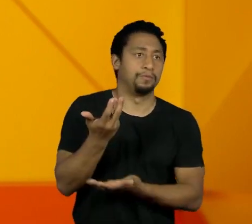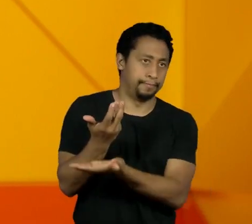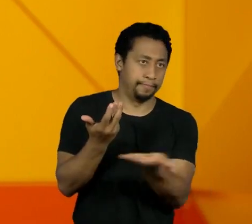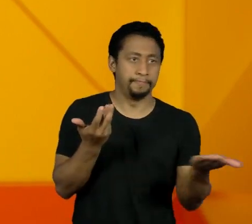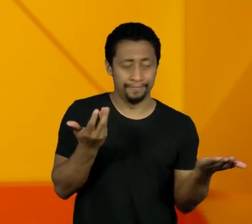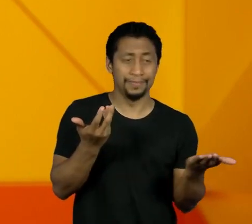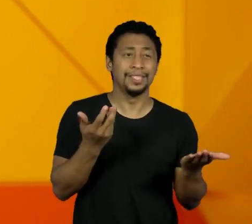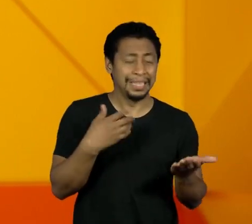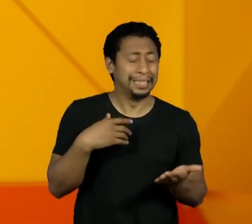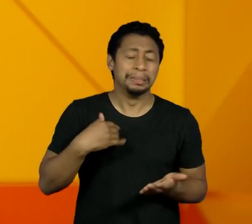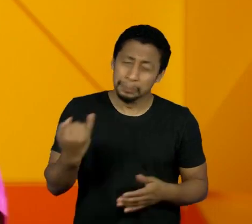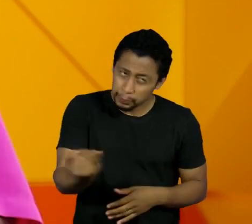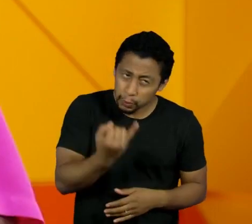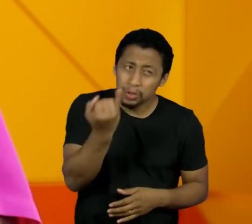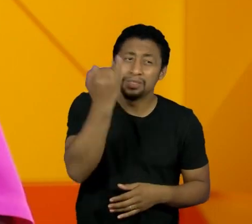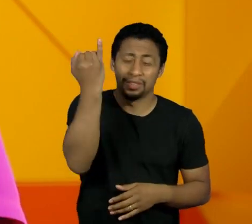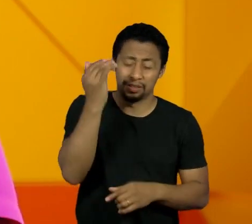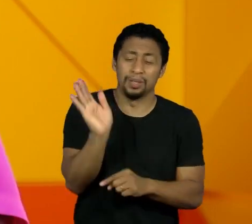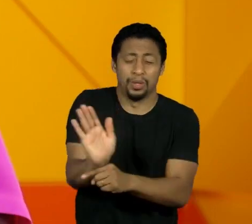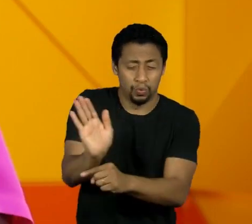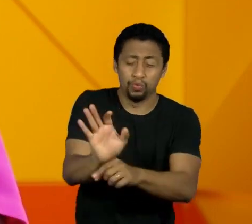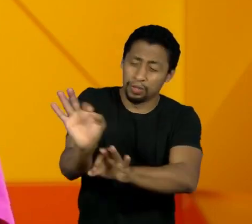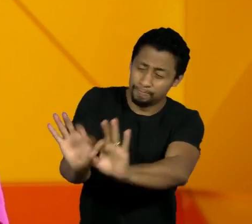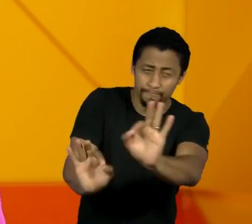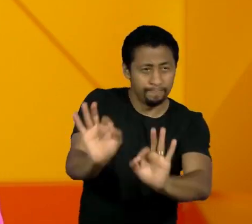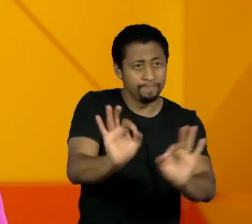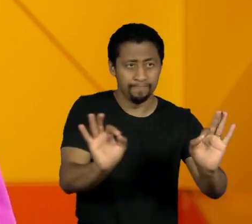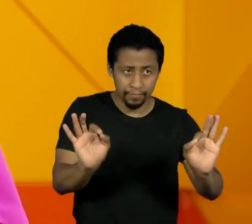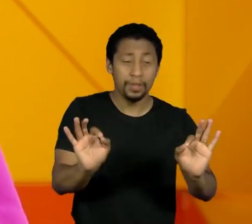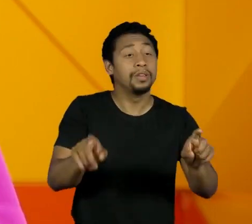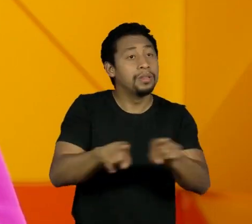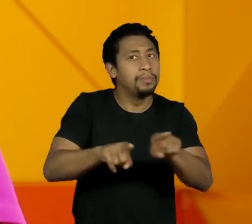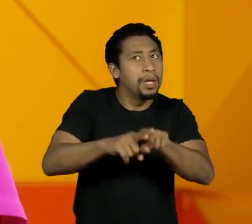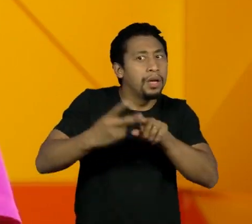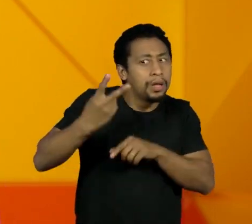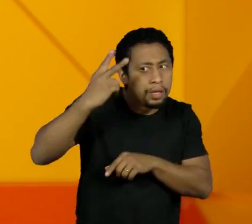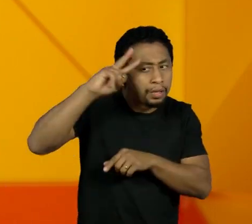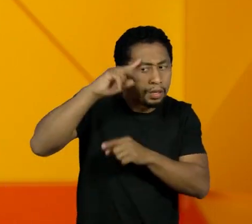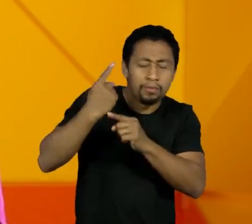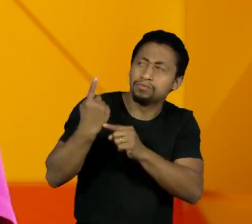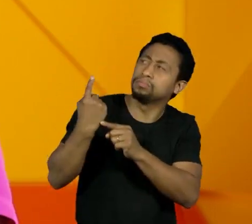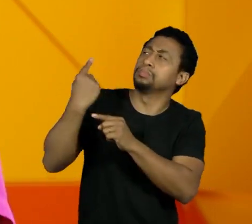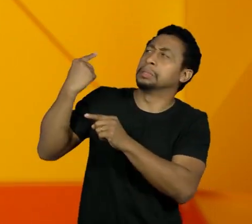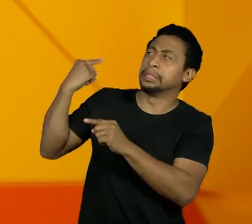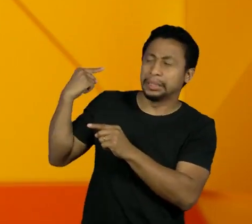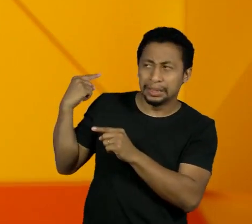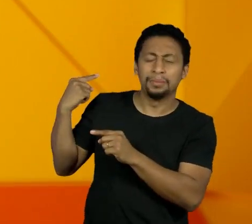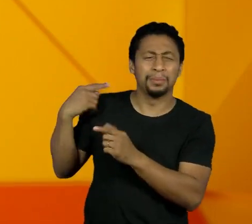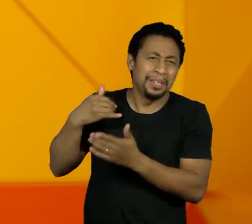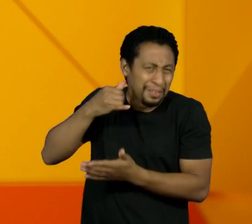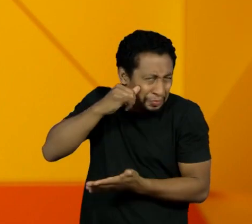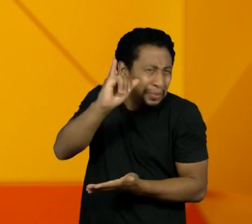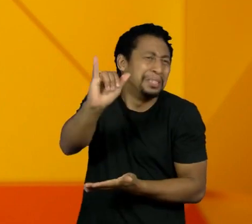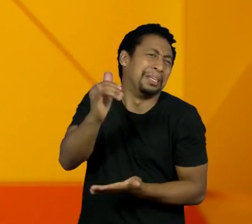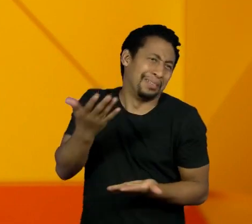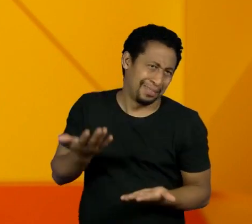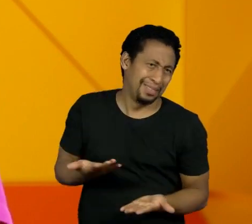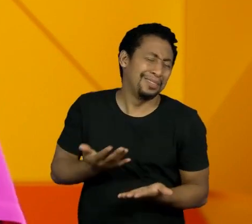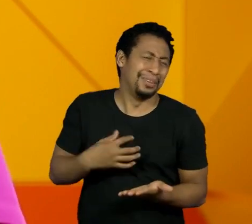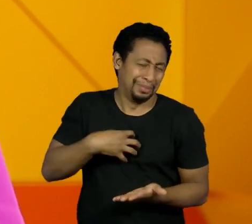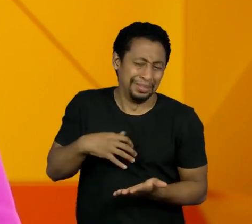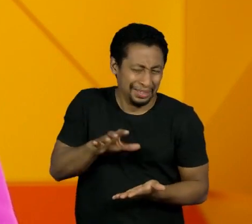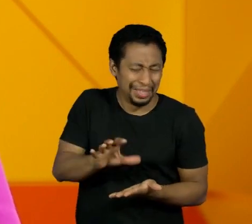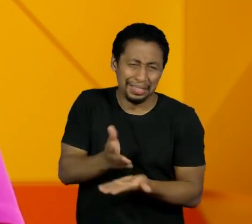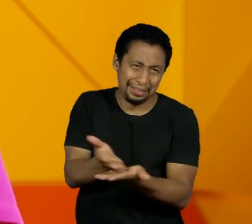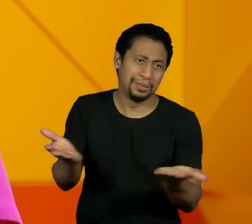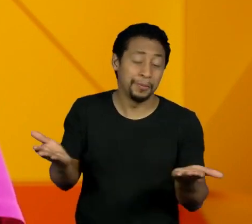esses trabalhadores, é importante também que a gente resgate a memória, para que isso não volte a acontecer. Nós fizemos uma